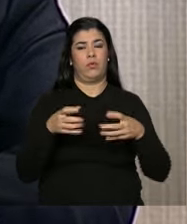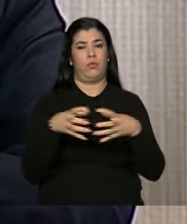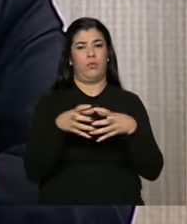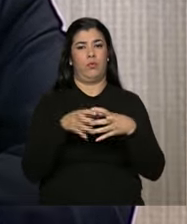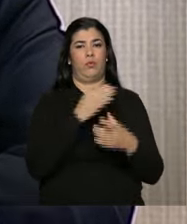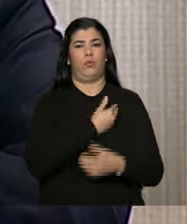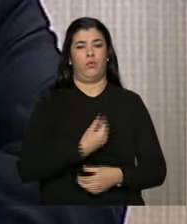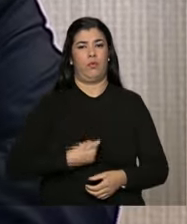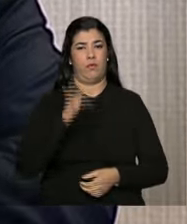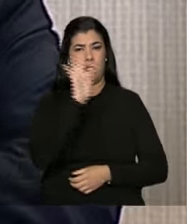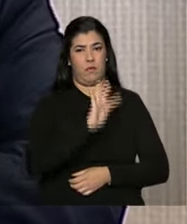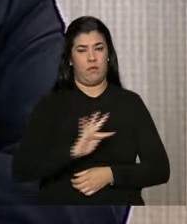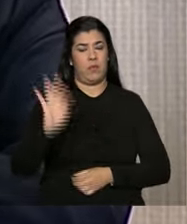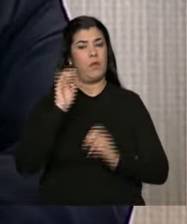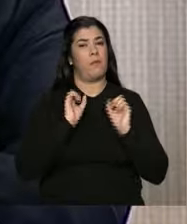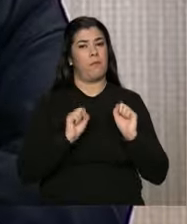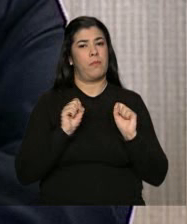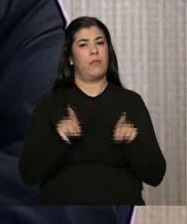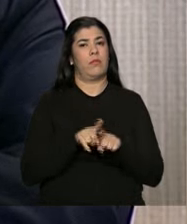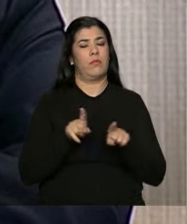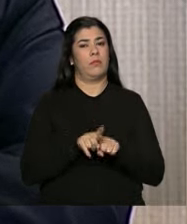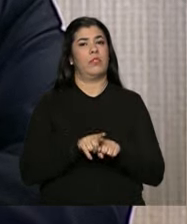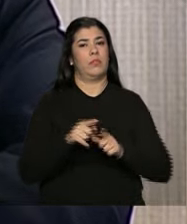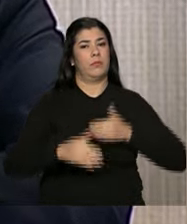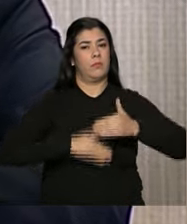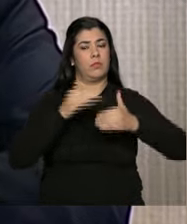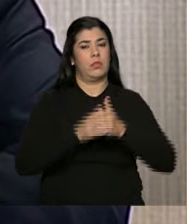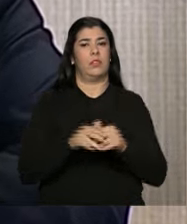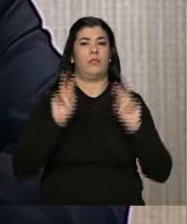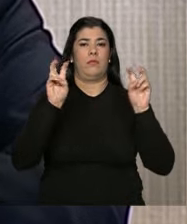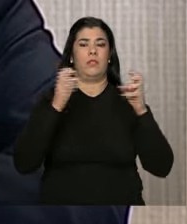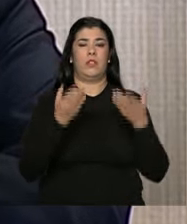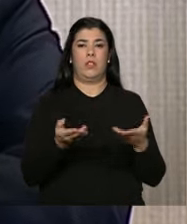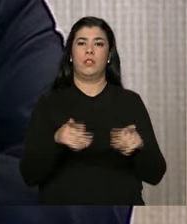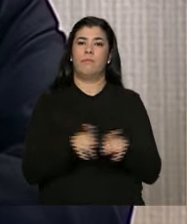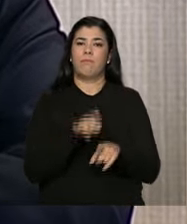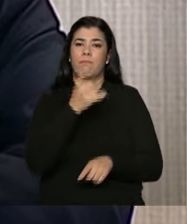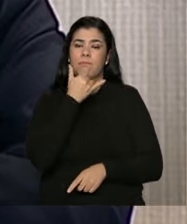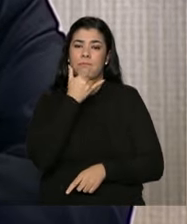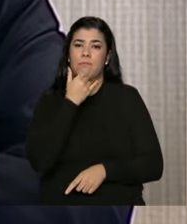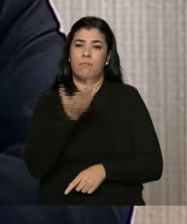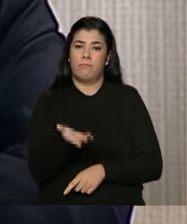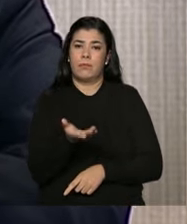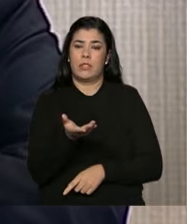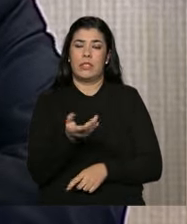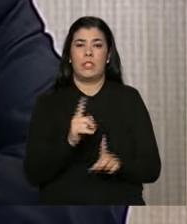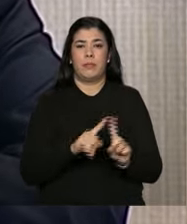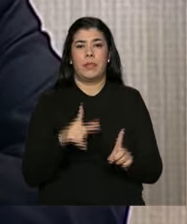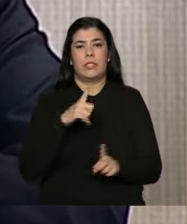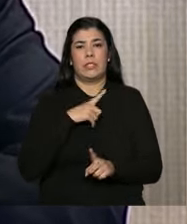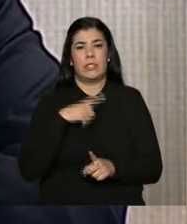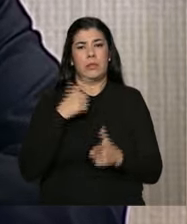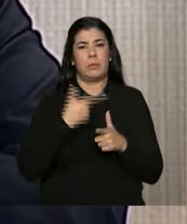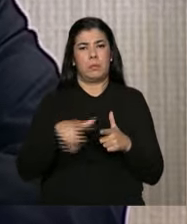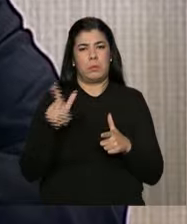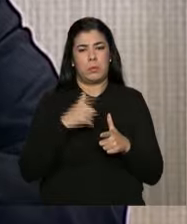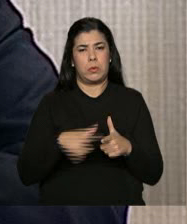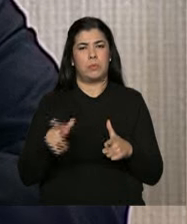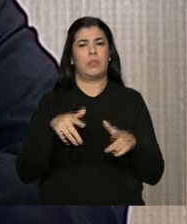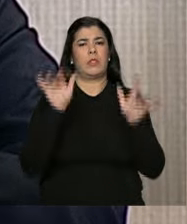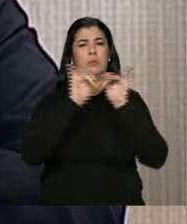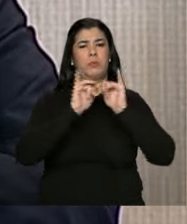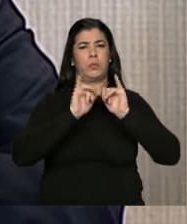federal pode, eh, obviamente enfrentar esse tema. E lamentar também que, embora seja muito positivo o